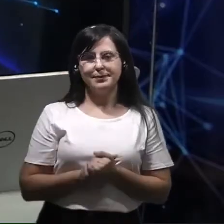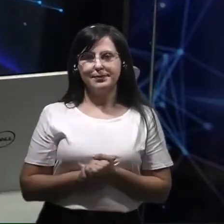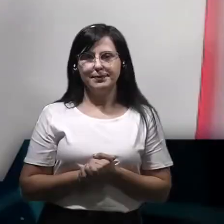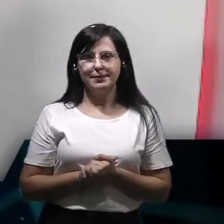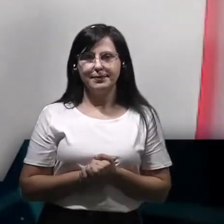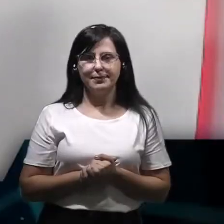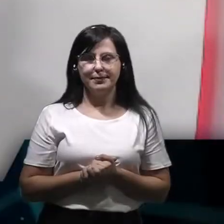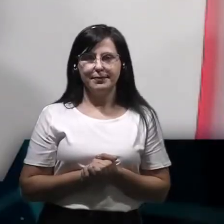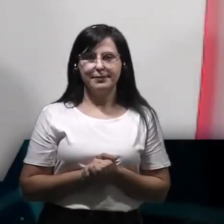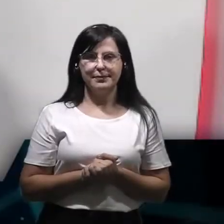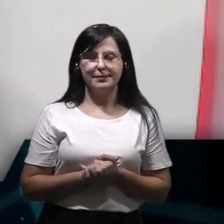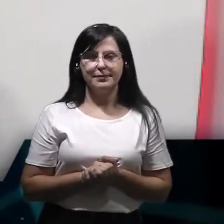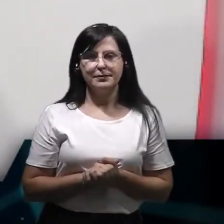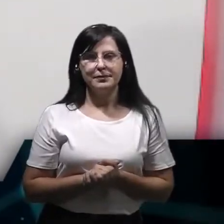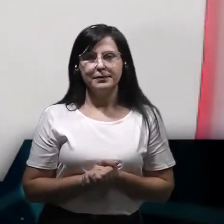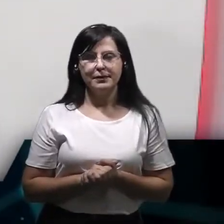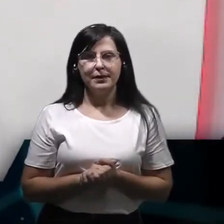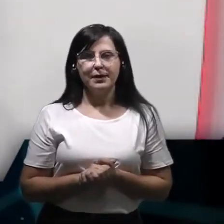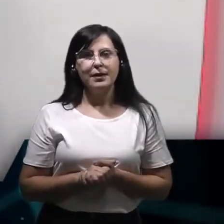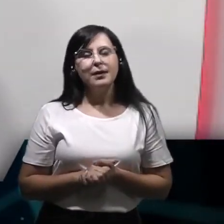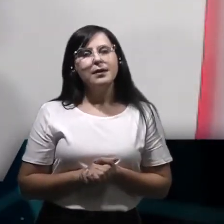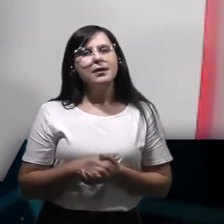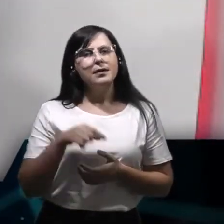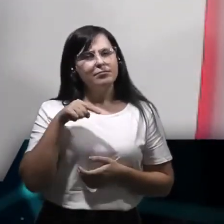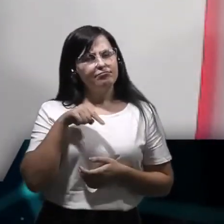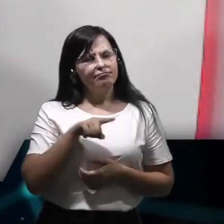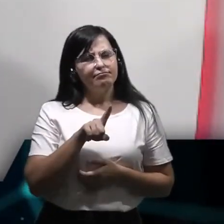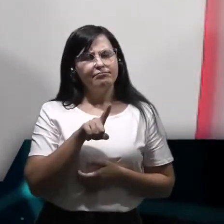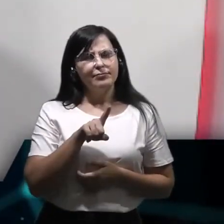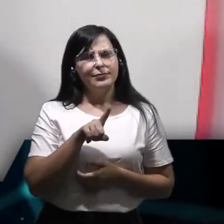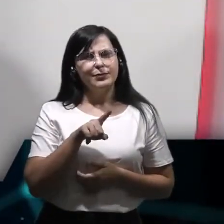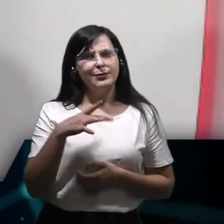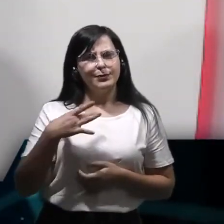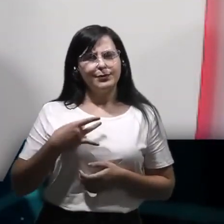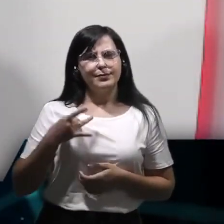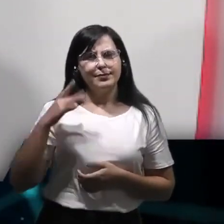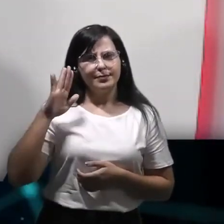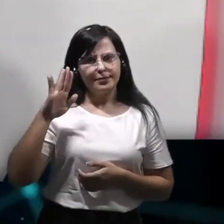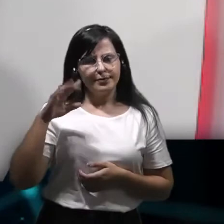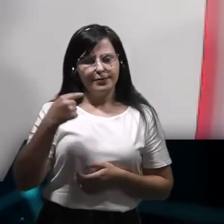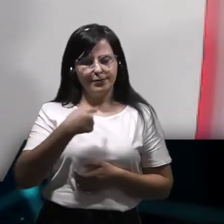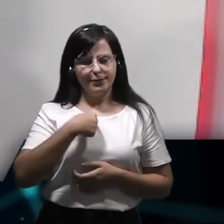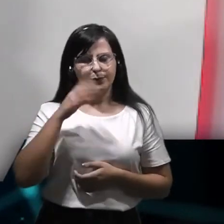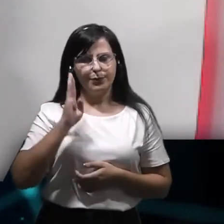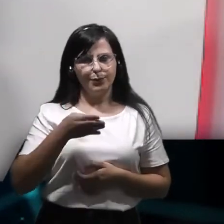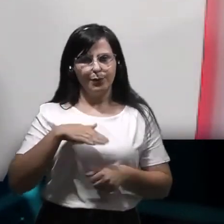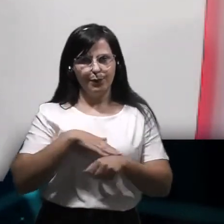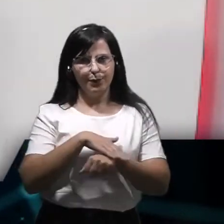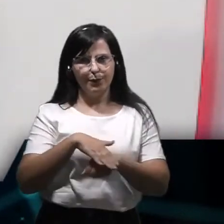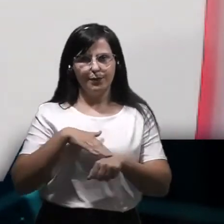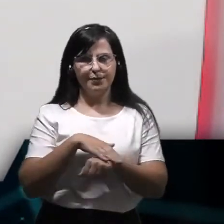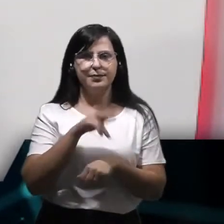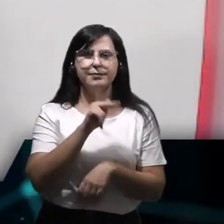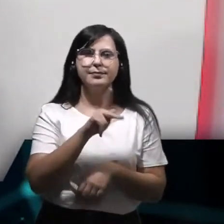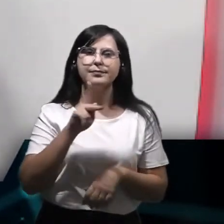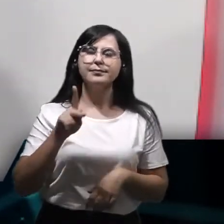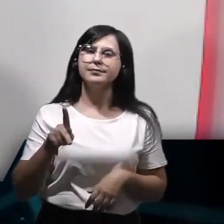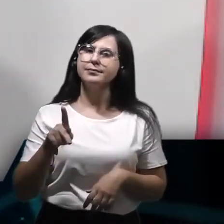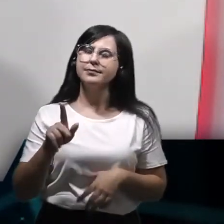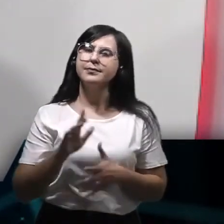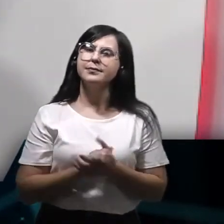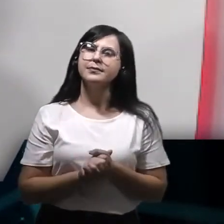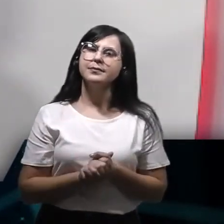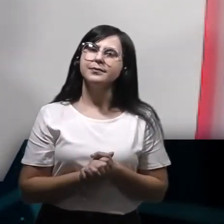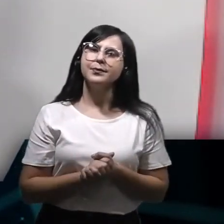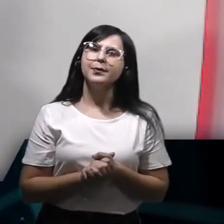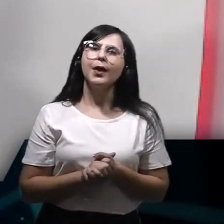réplica. Bem, candidato, veja só. No meu plano de governo, em conversa com professores do nosso município, tá ok? A gente